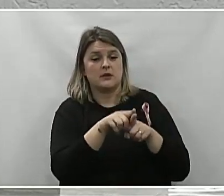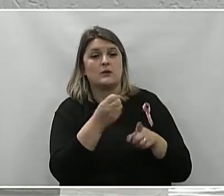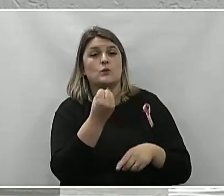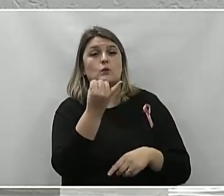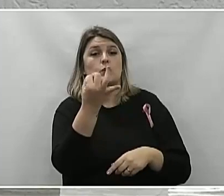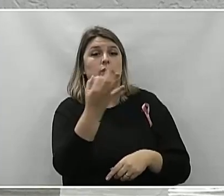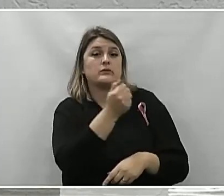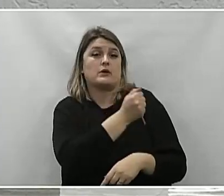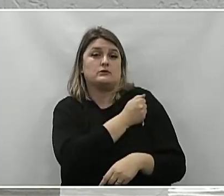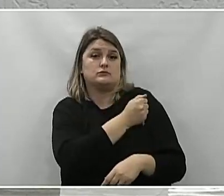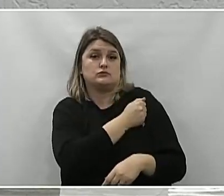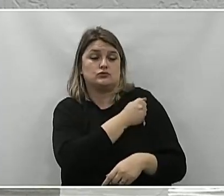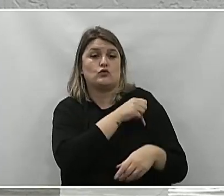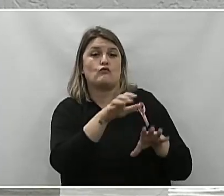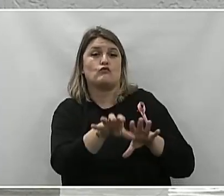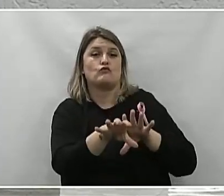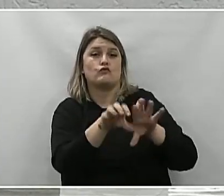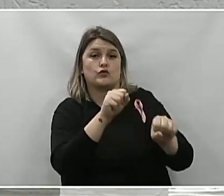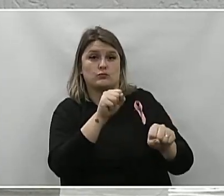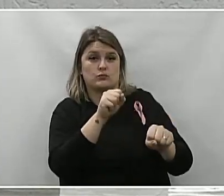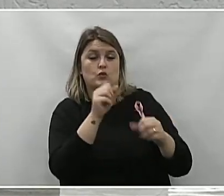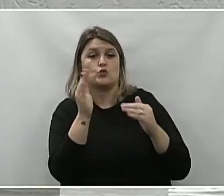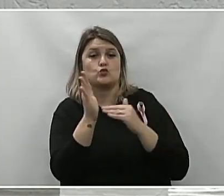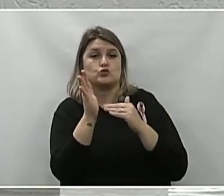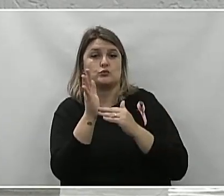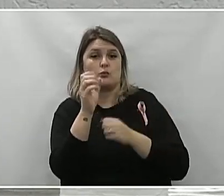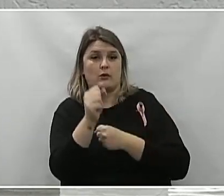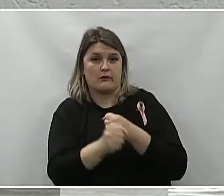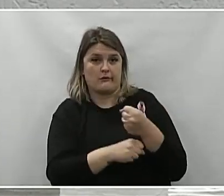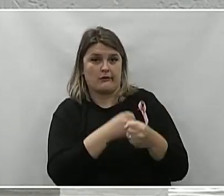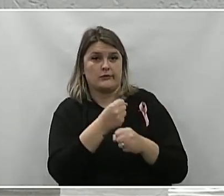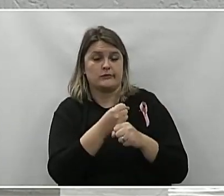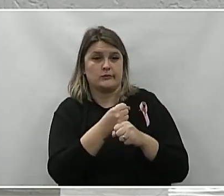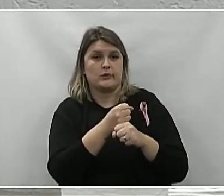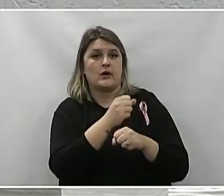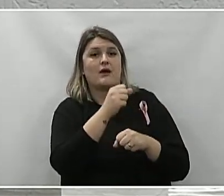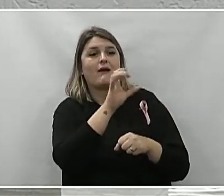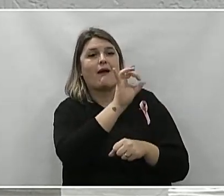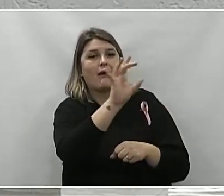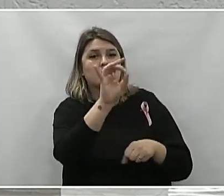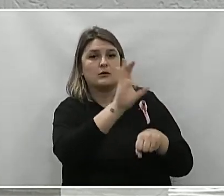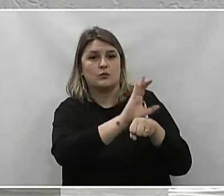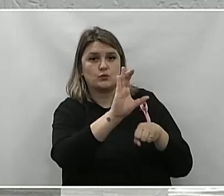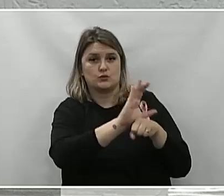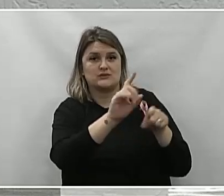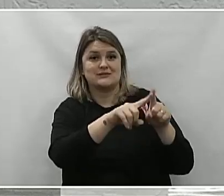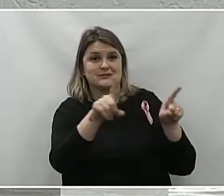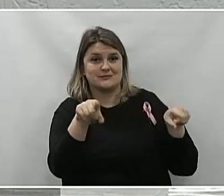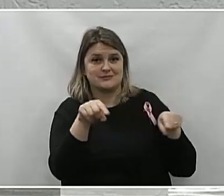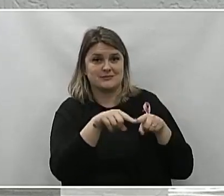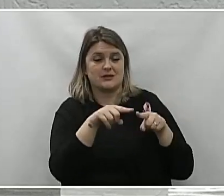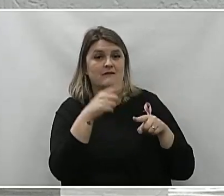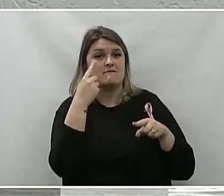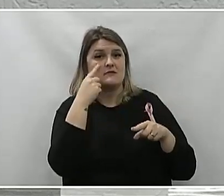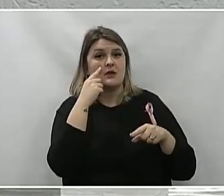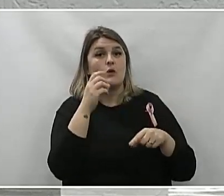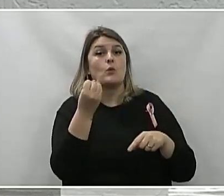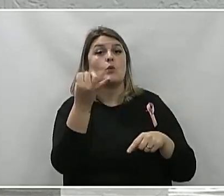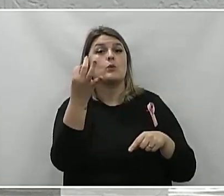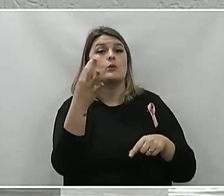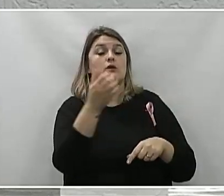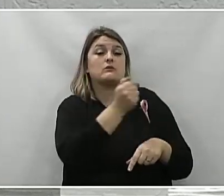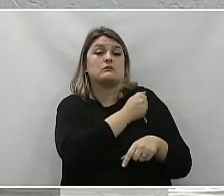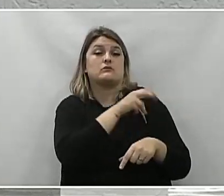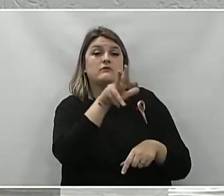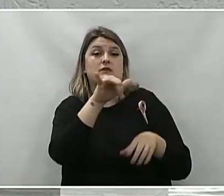a quantidade de alunos que se formaram no último ano por curso e turma e a previsão de formandos